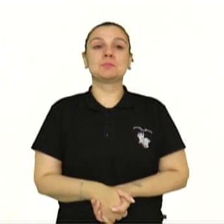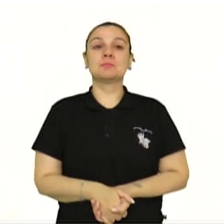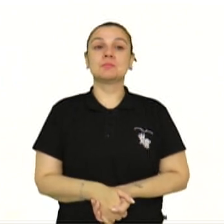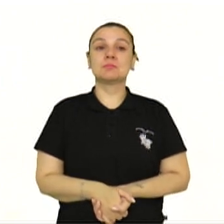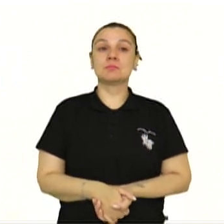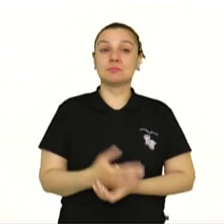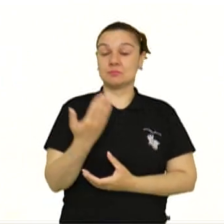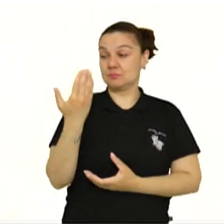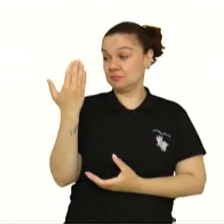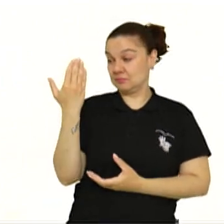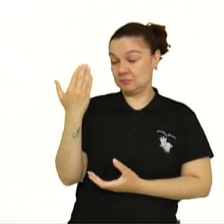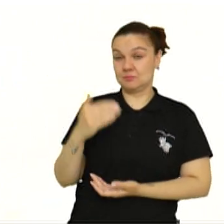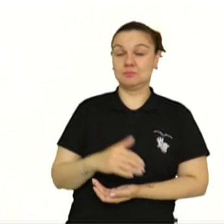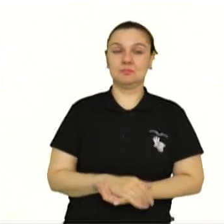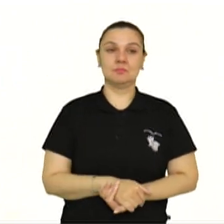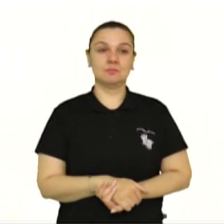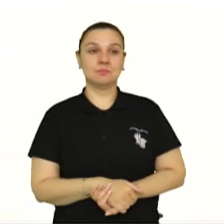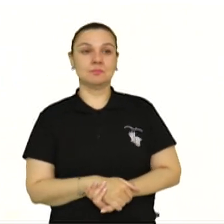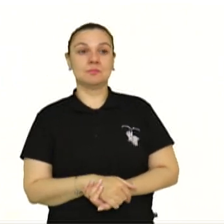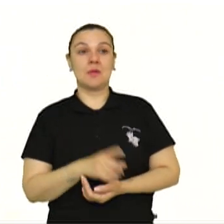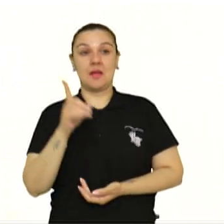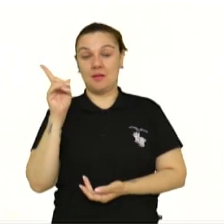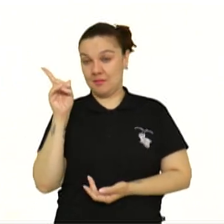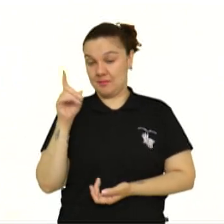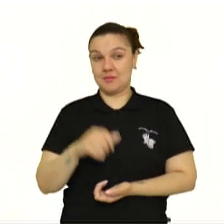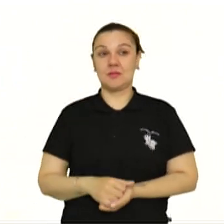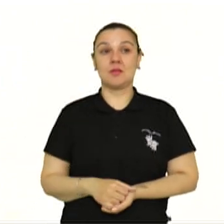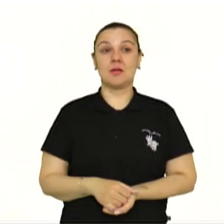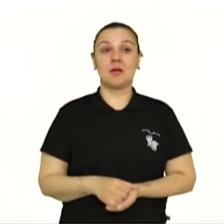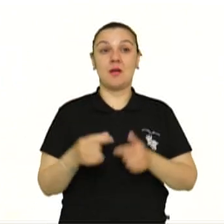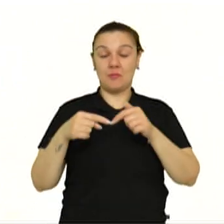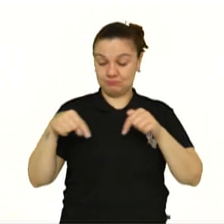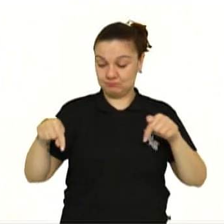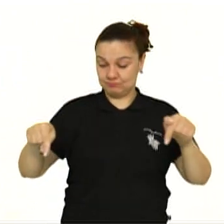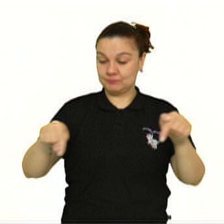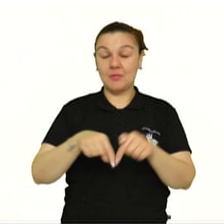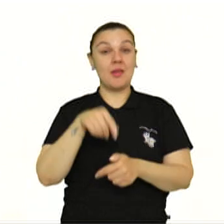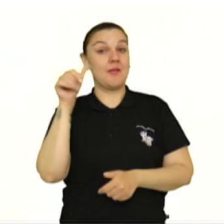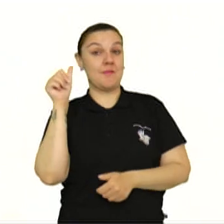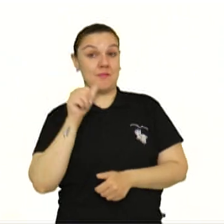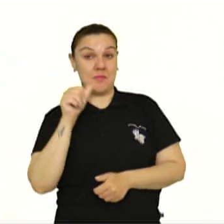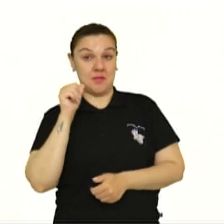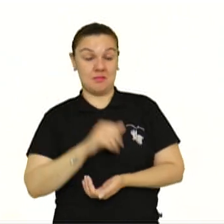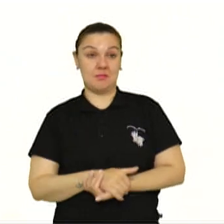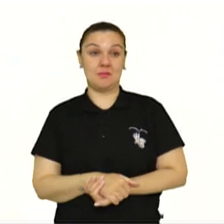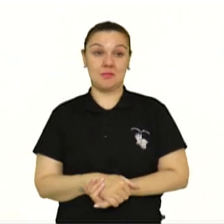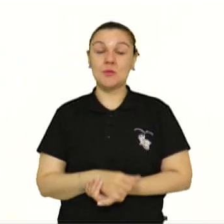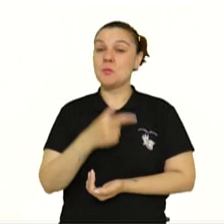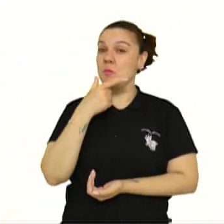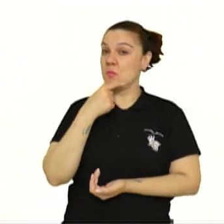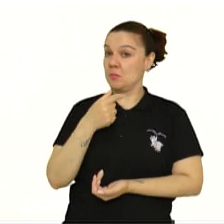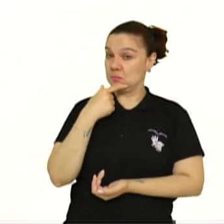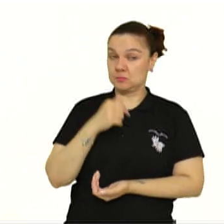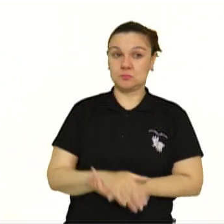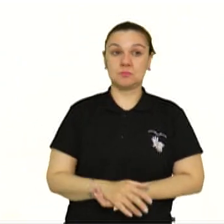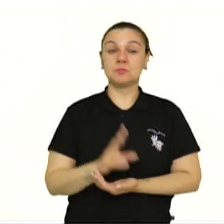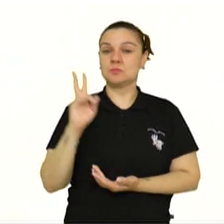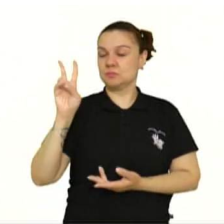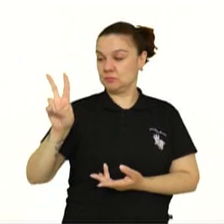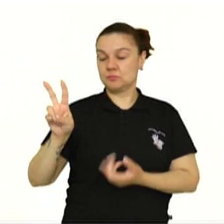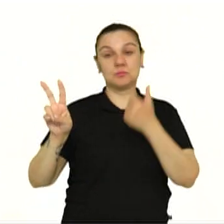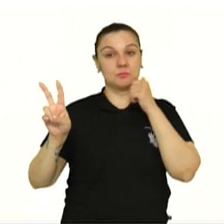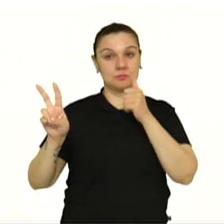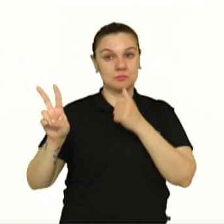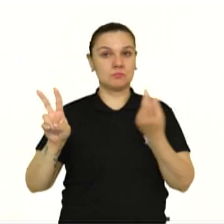E as modalidades do tênis de campo são essas, tá? Simples feminino, o simples masculino, dupla